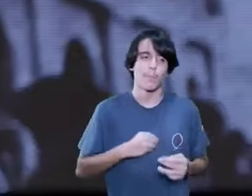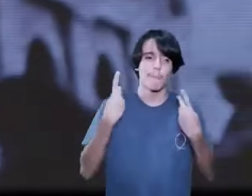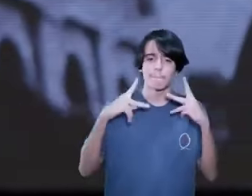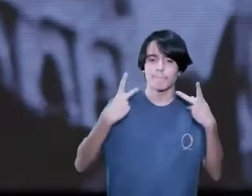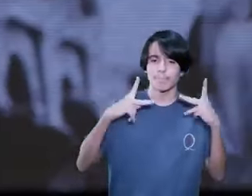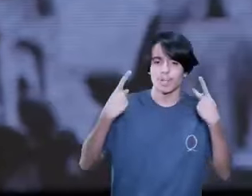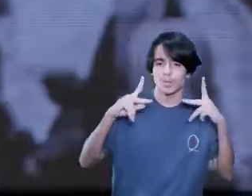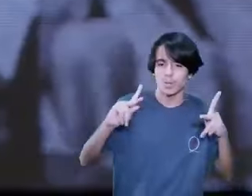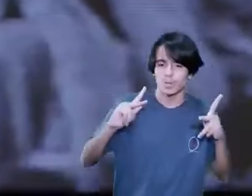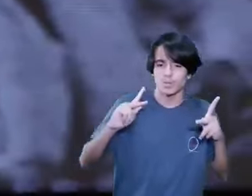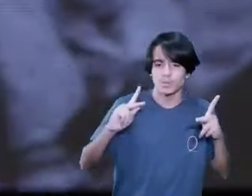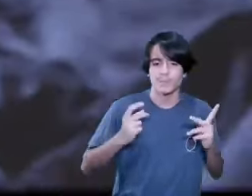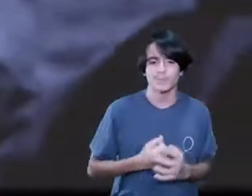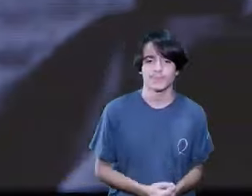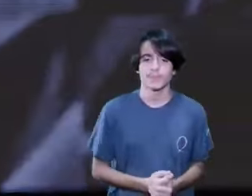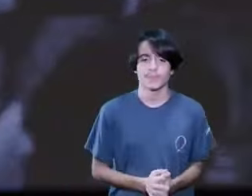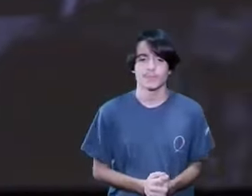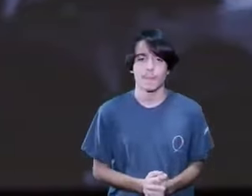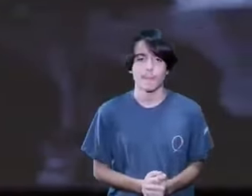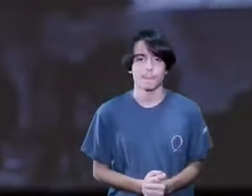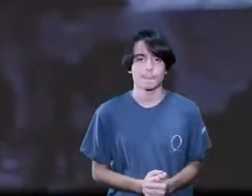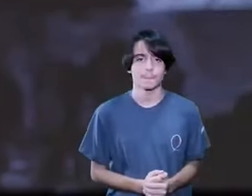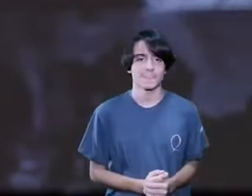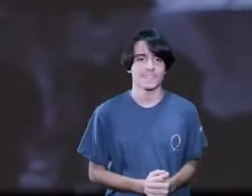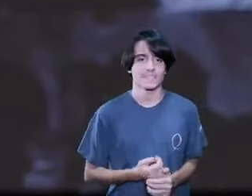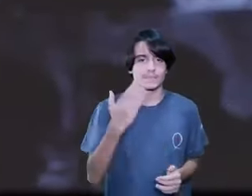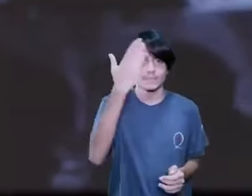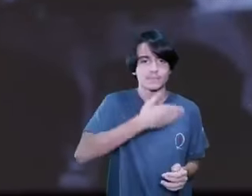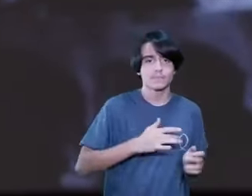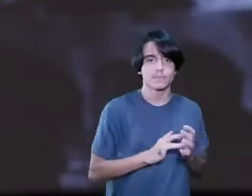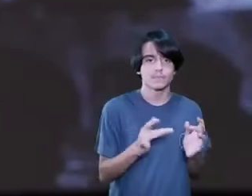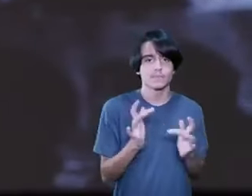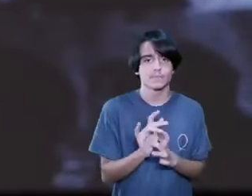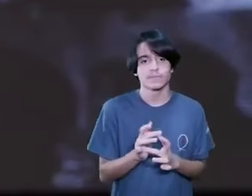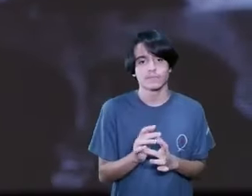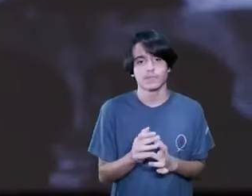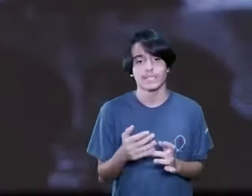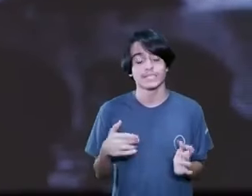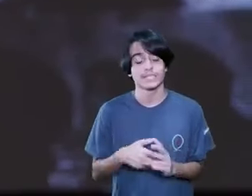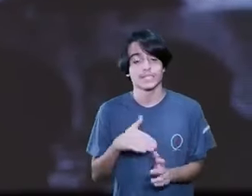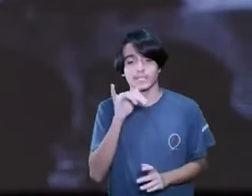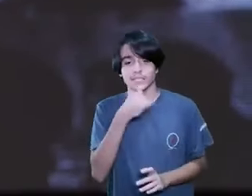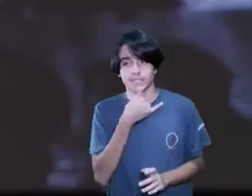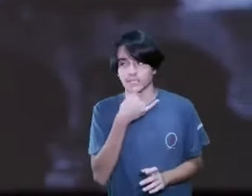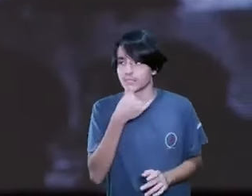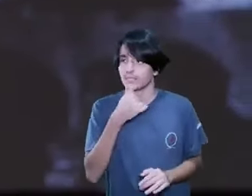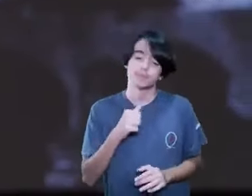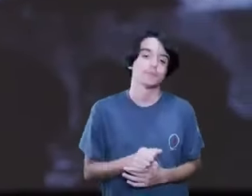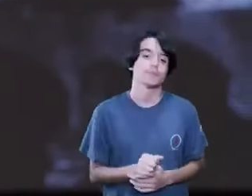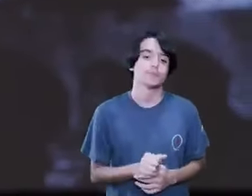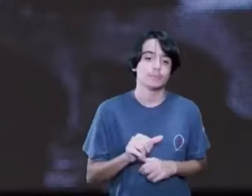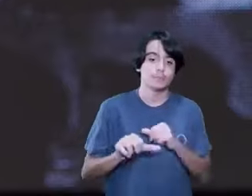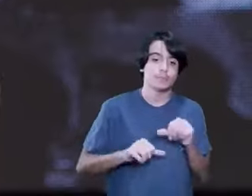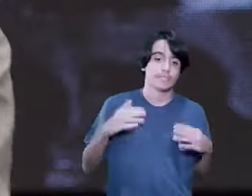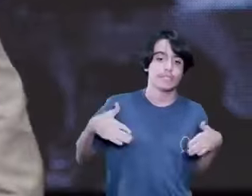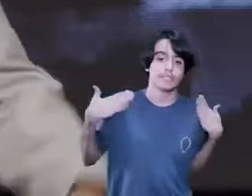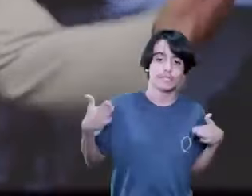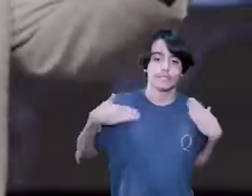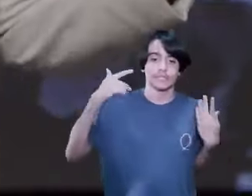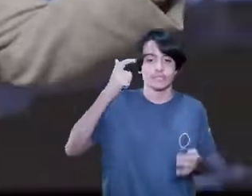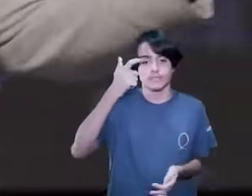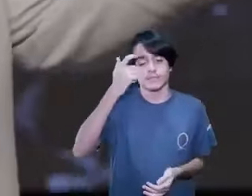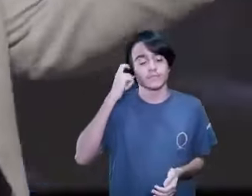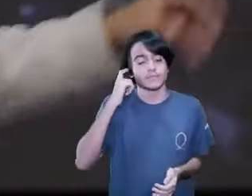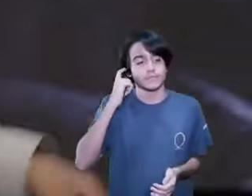pregando que na presença de Jesus até a tristeza salta de alegria, se bem que não é disso